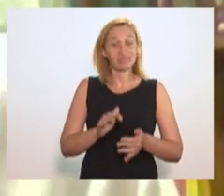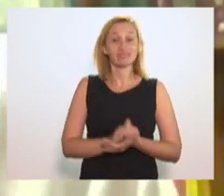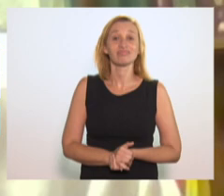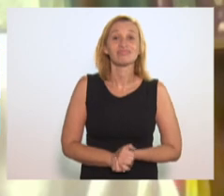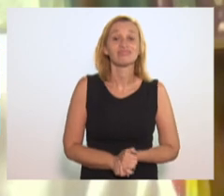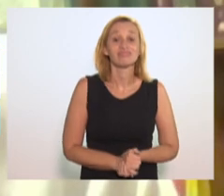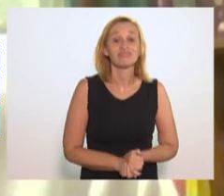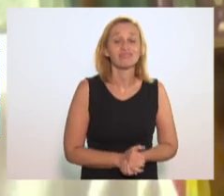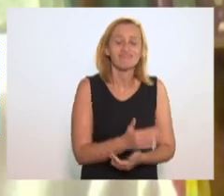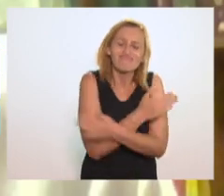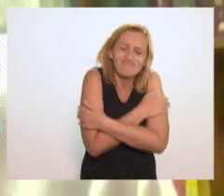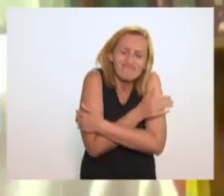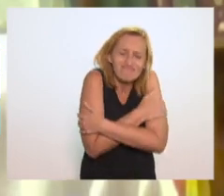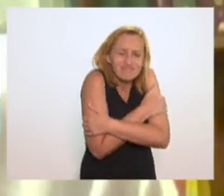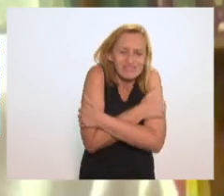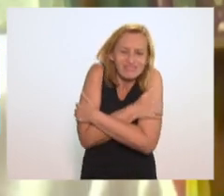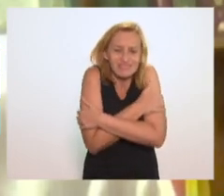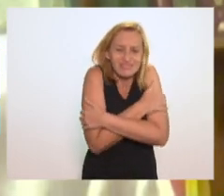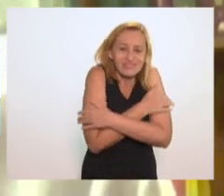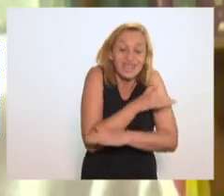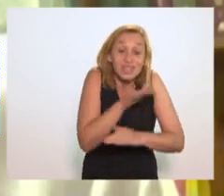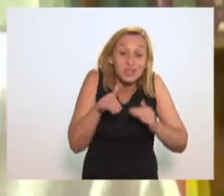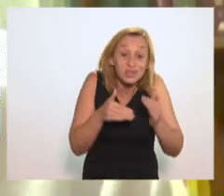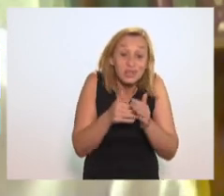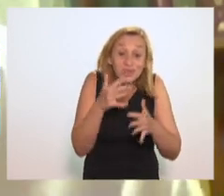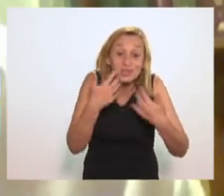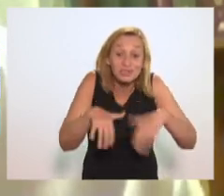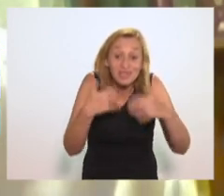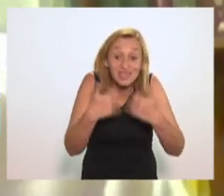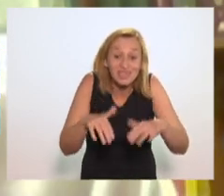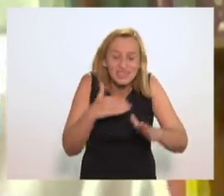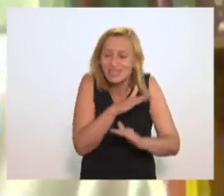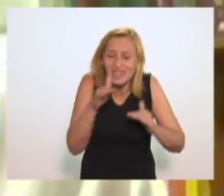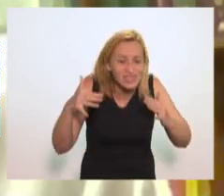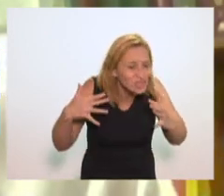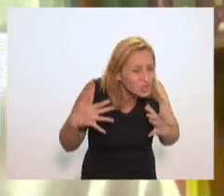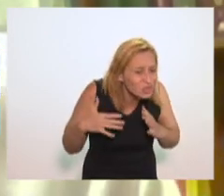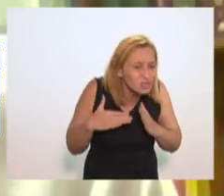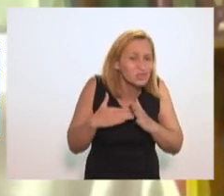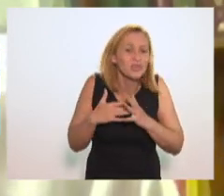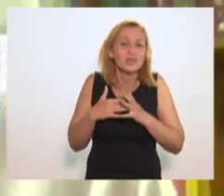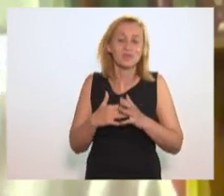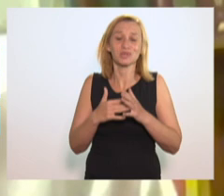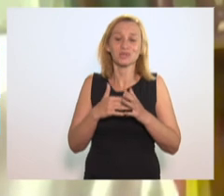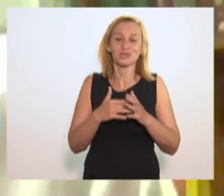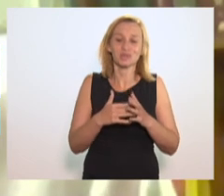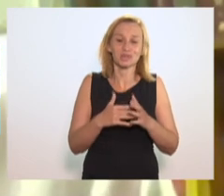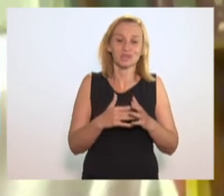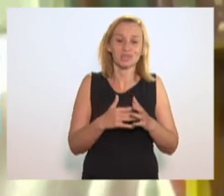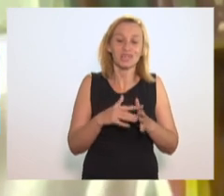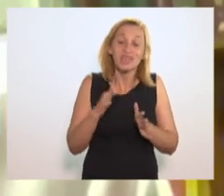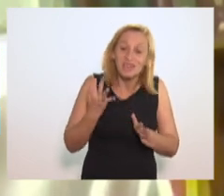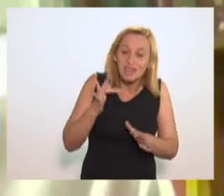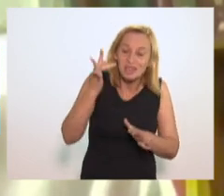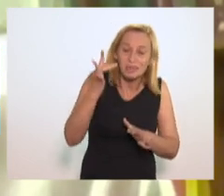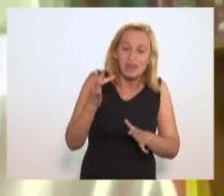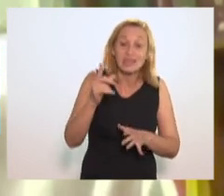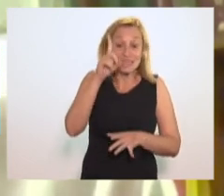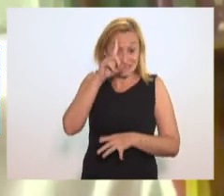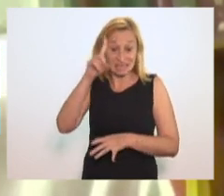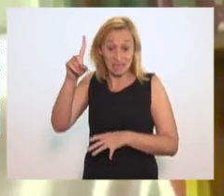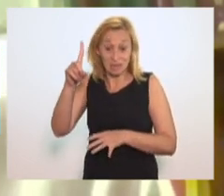deixar esse forte abraço para todos os petropolitanos para todas as petropolitanas e dizer que em breve se Deus permitir